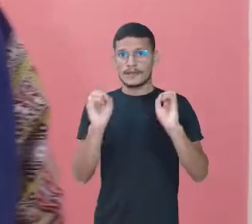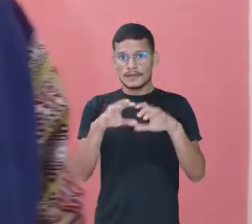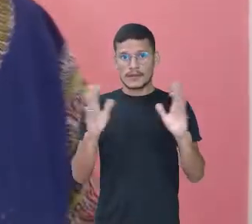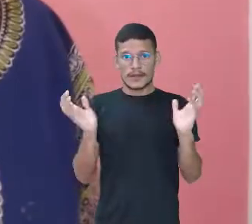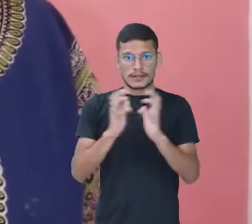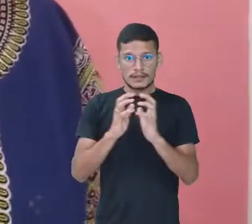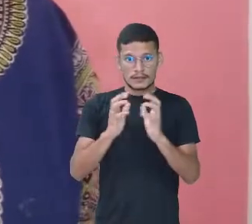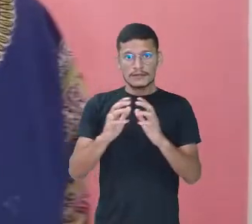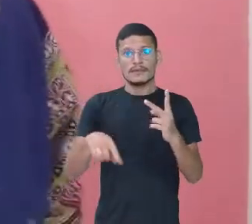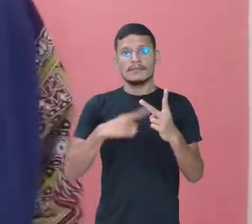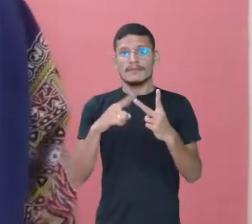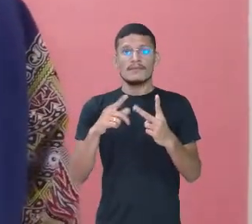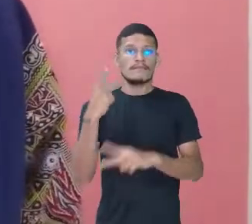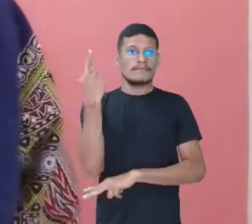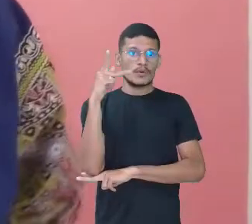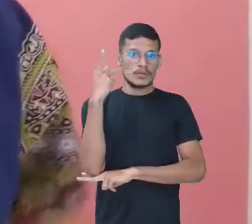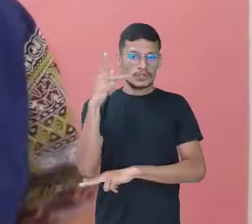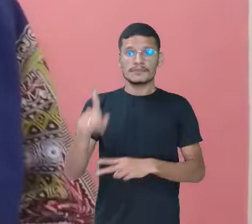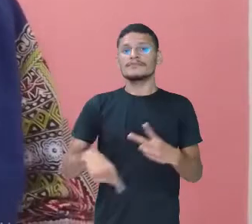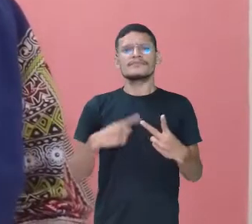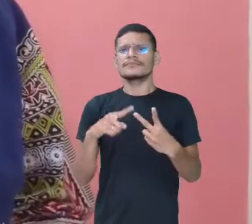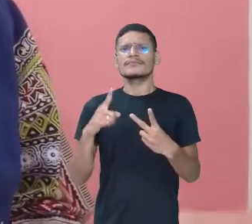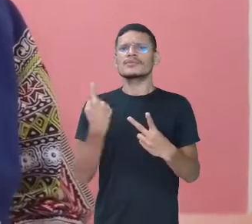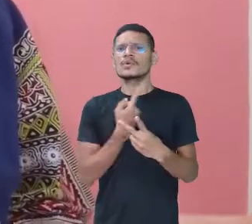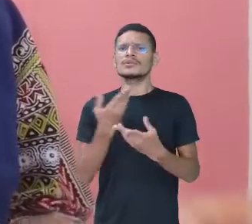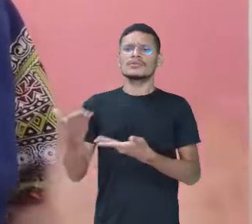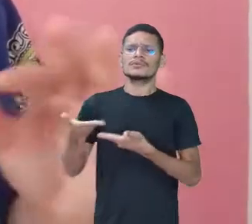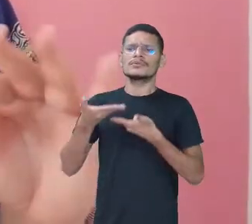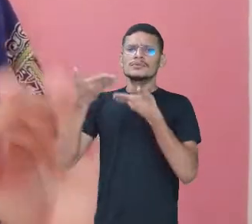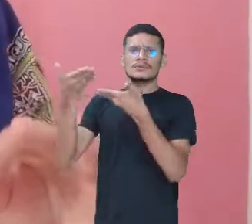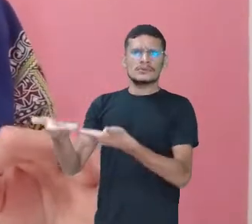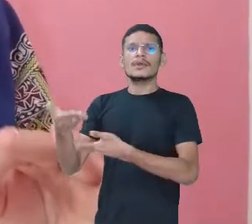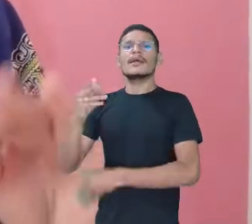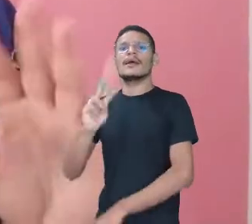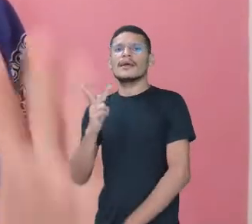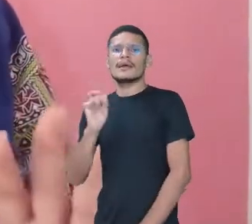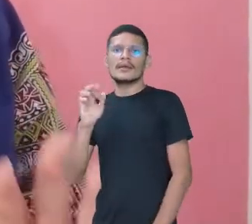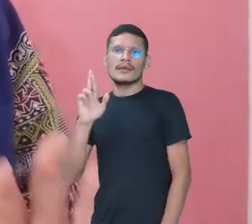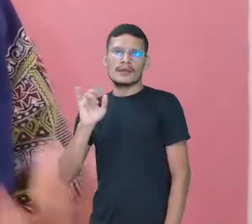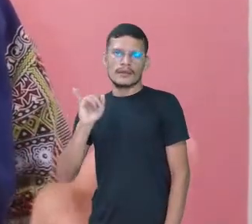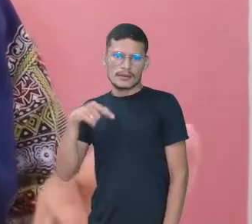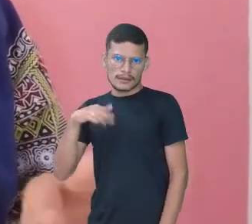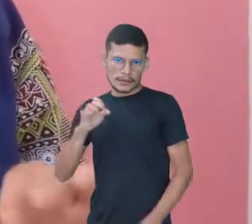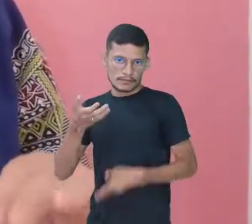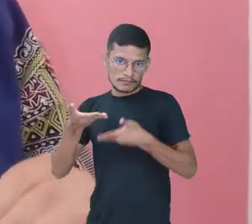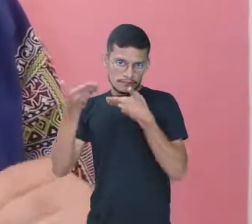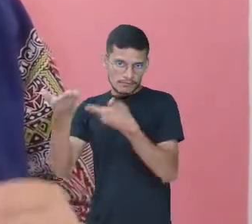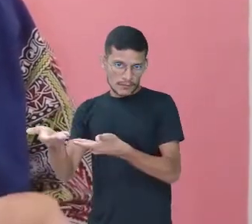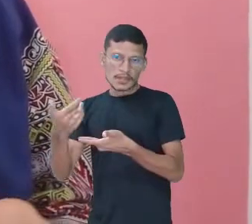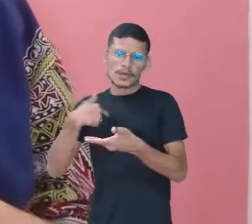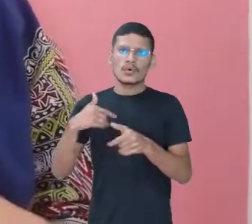de Paulista e estou aqui hoje a convite do professor Henrique para conversar um pouquinho com vocês sobre